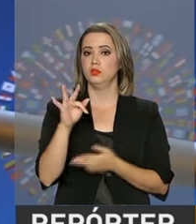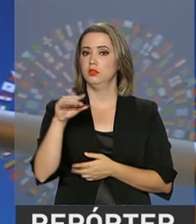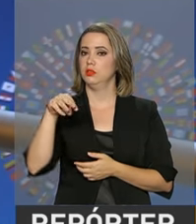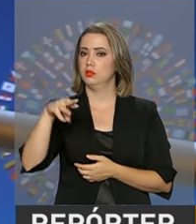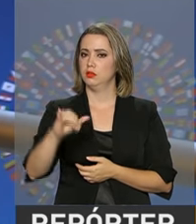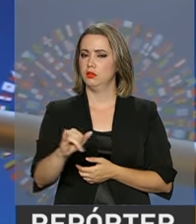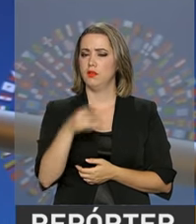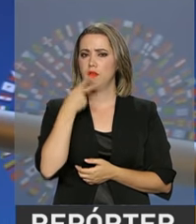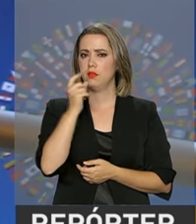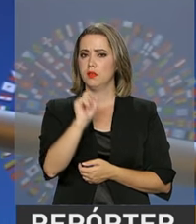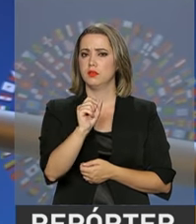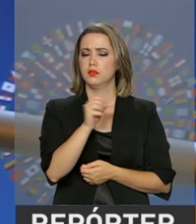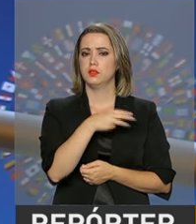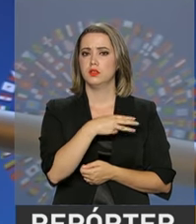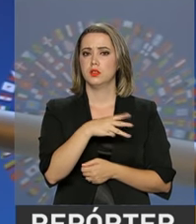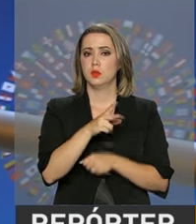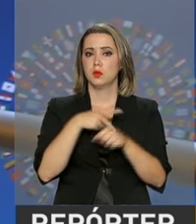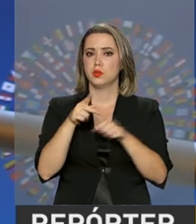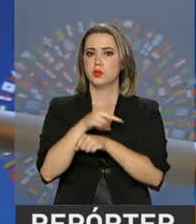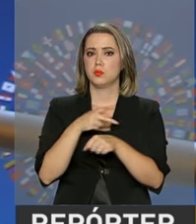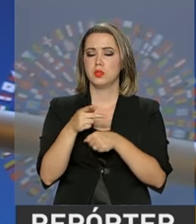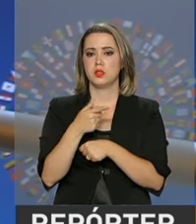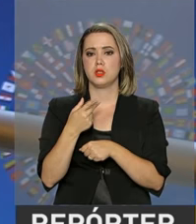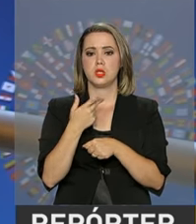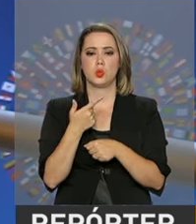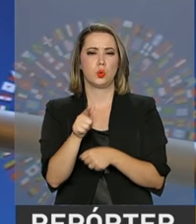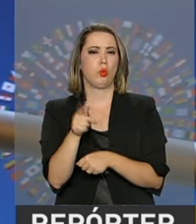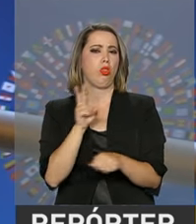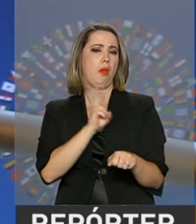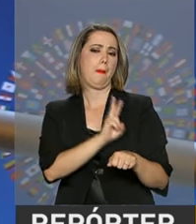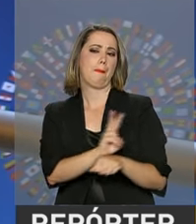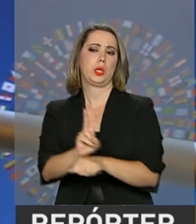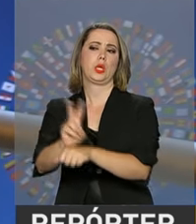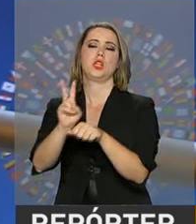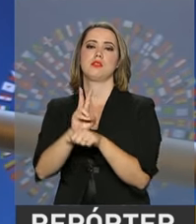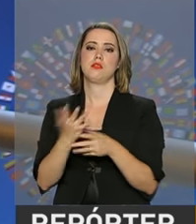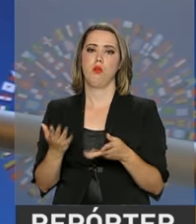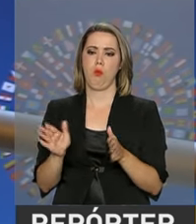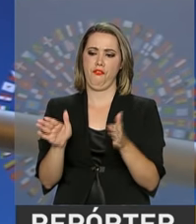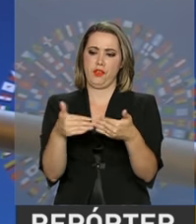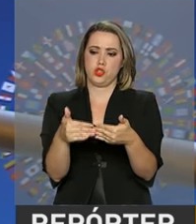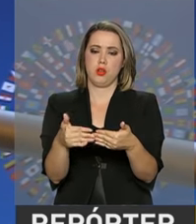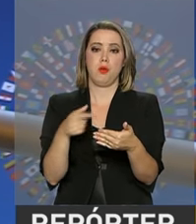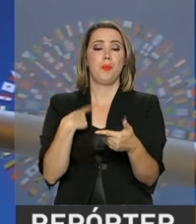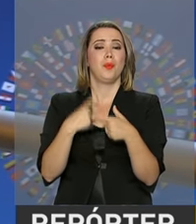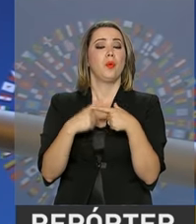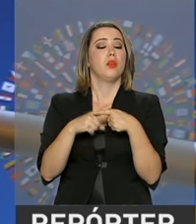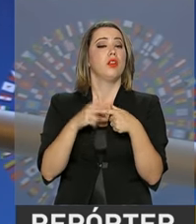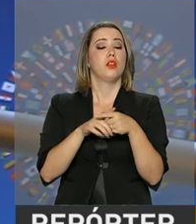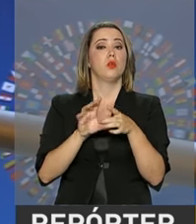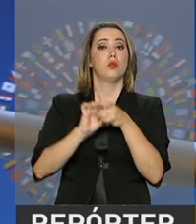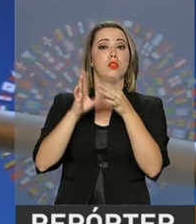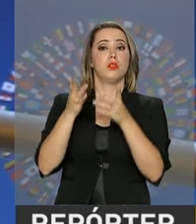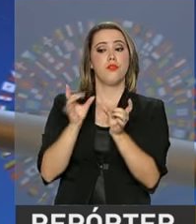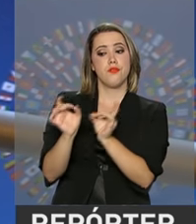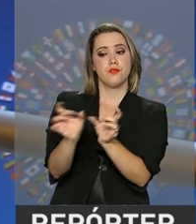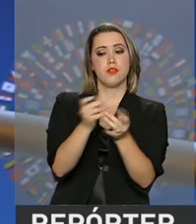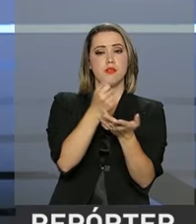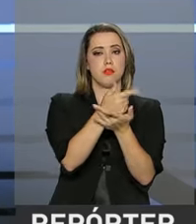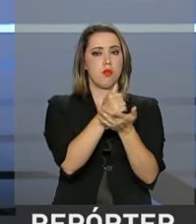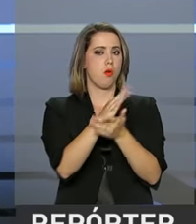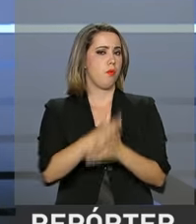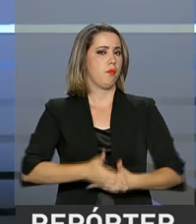defendeu que os países não implementem políticas protecionistas já que segundo ele o livre comércio favorece o crescimento